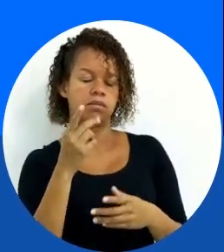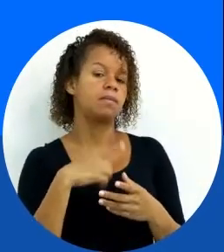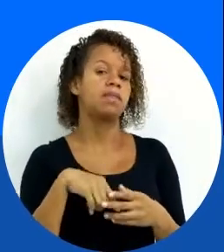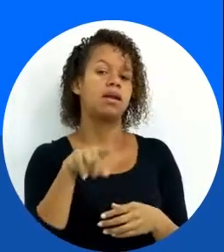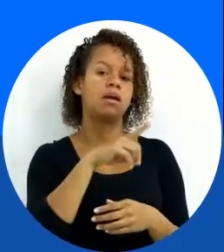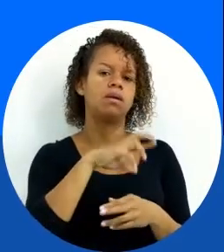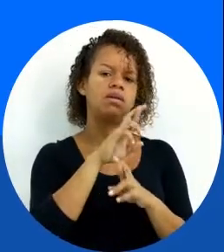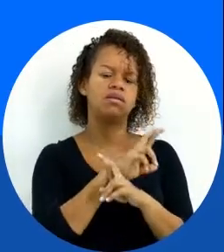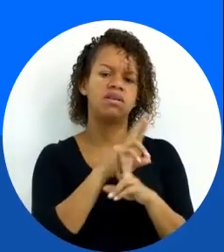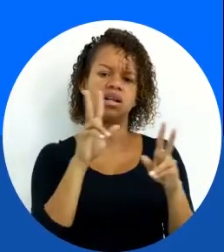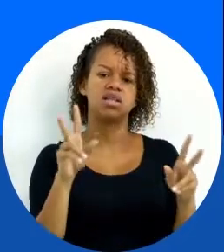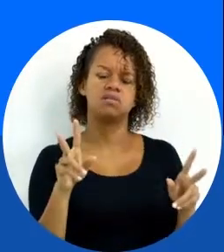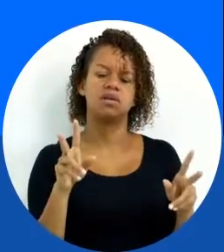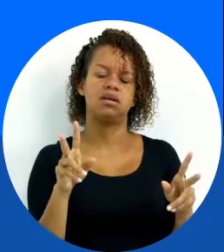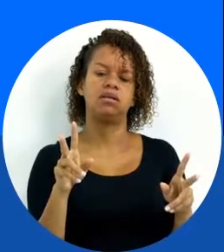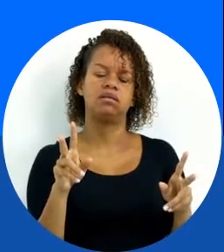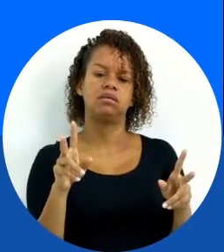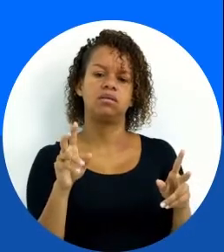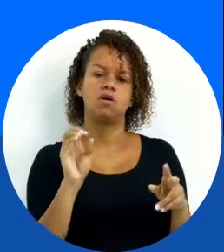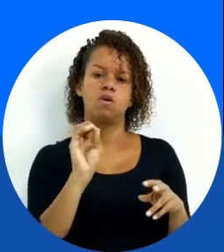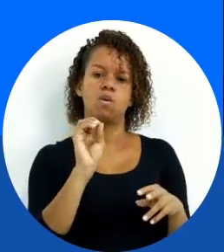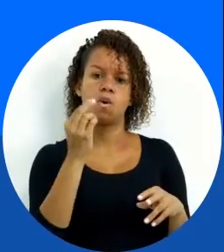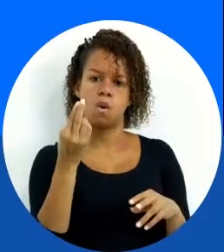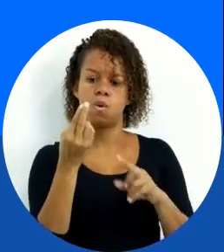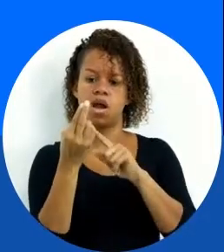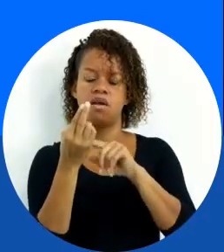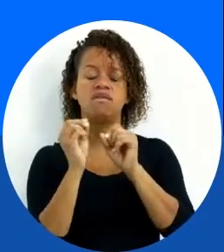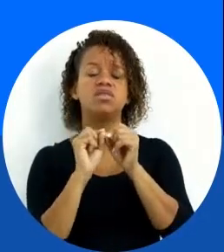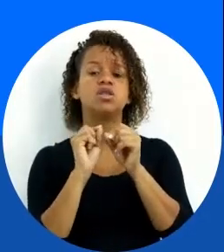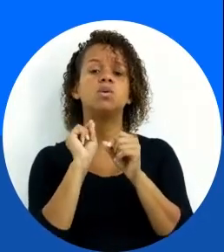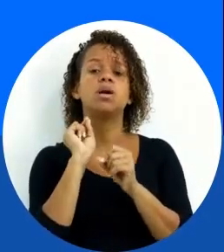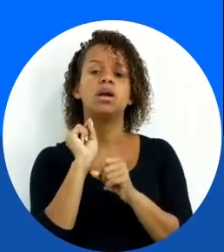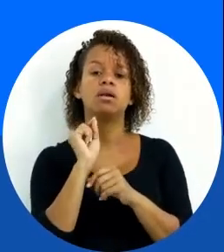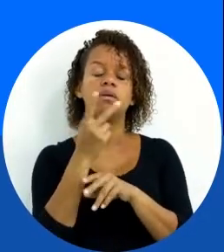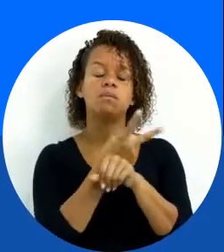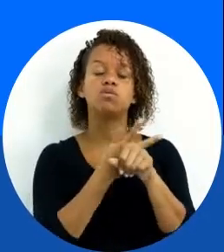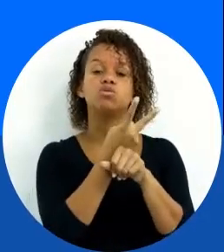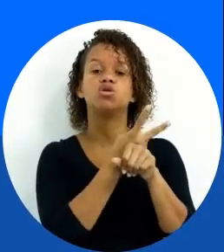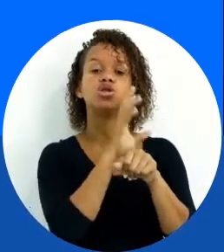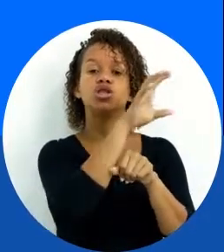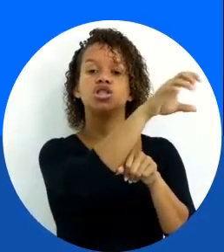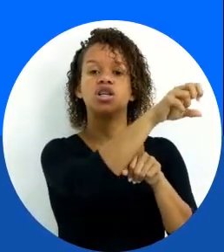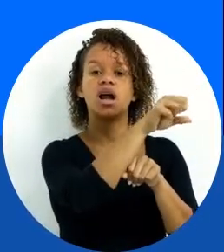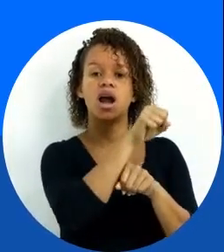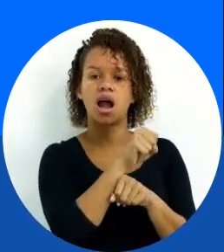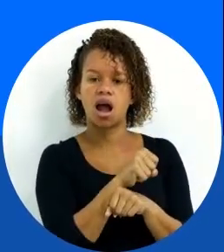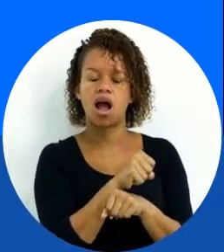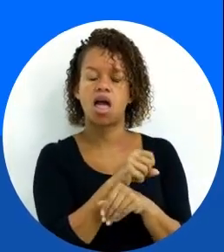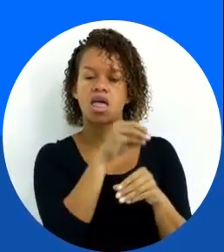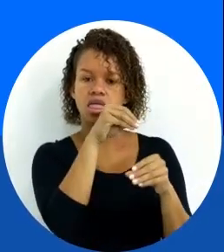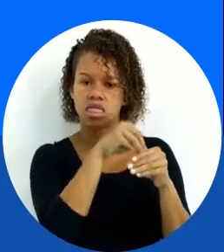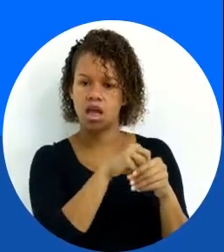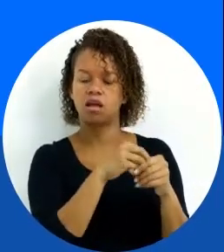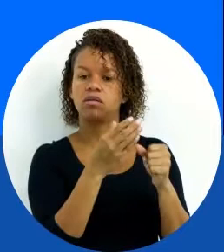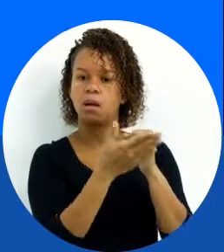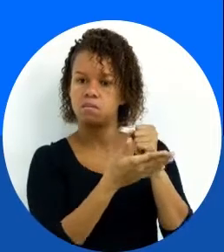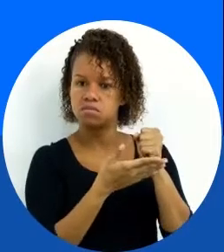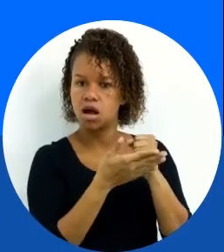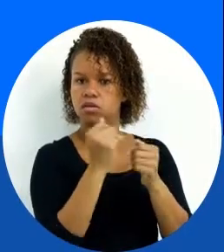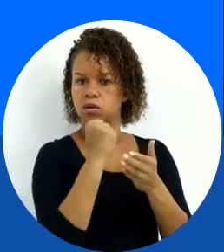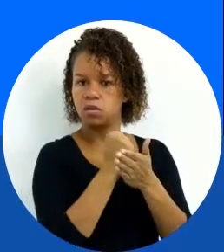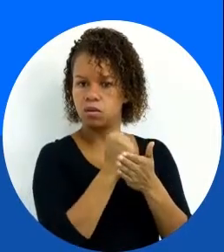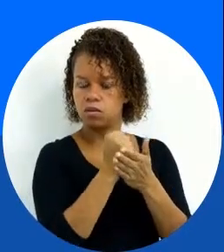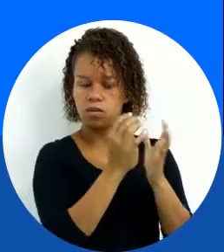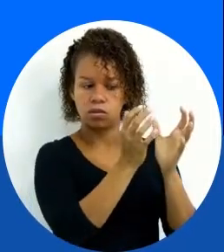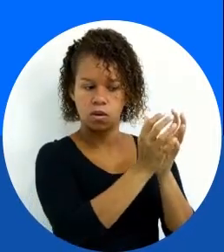ele, diferentemente do operador lógico OU, ele vai fazer o quê? Ele vai buscar dentro da base de dados, dentro do